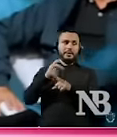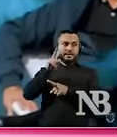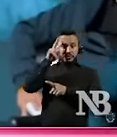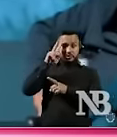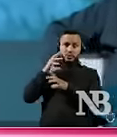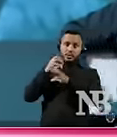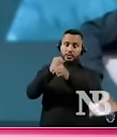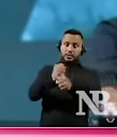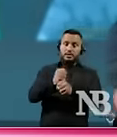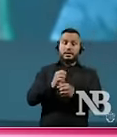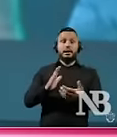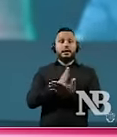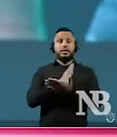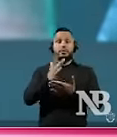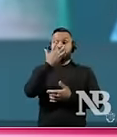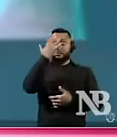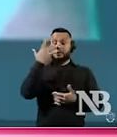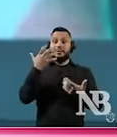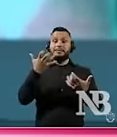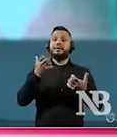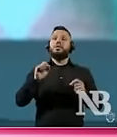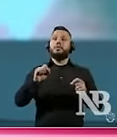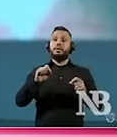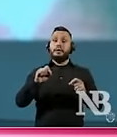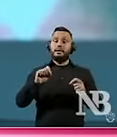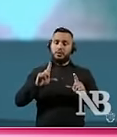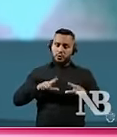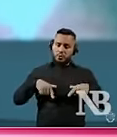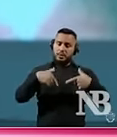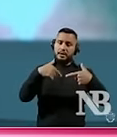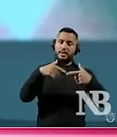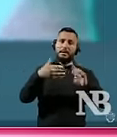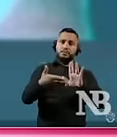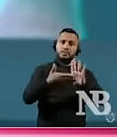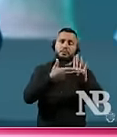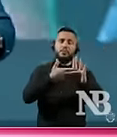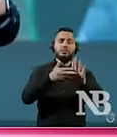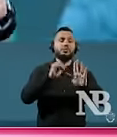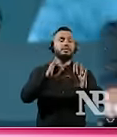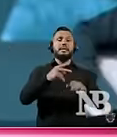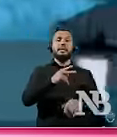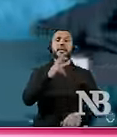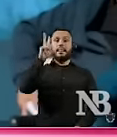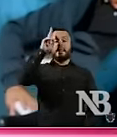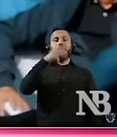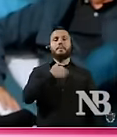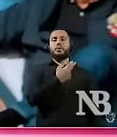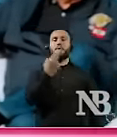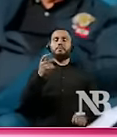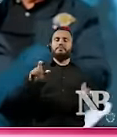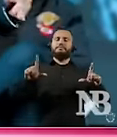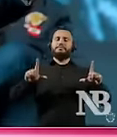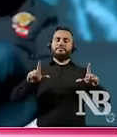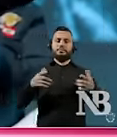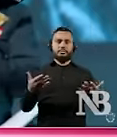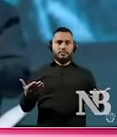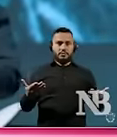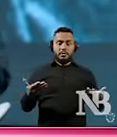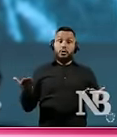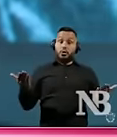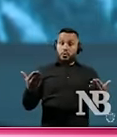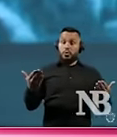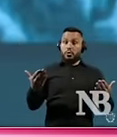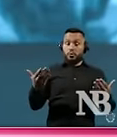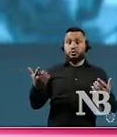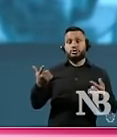é lembrado, e isso vai fazer com que você não alcance seu objetivo. Hoje, o tráfico negreiro e a abolição da